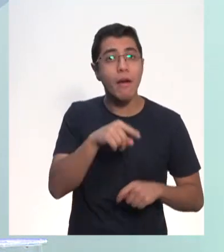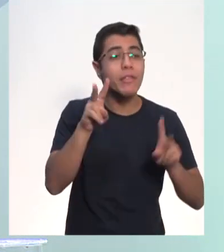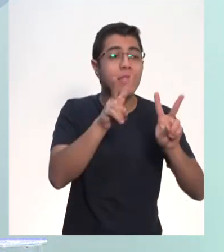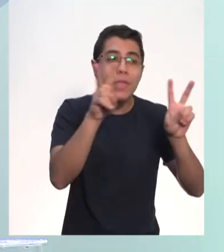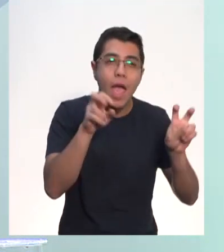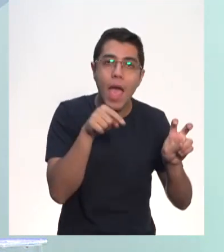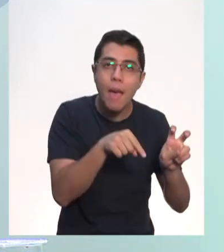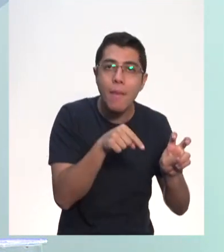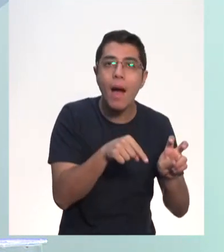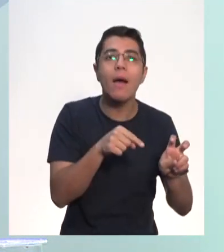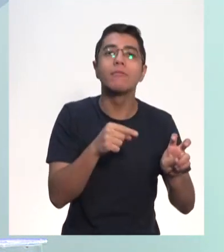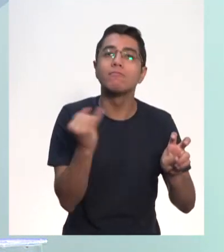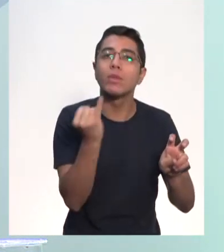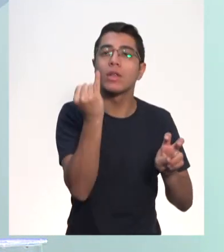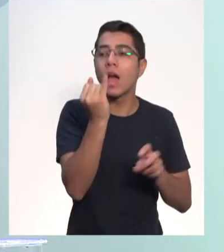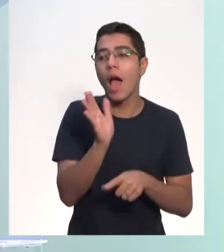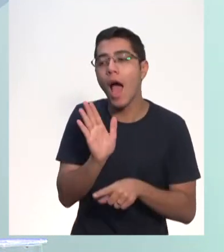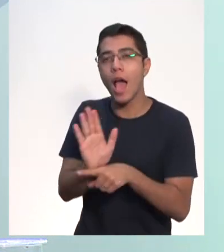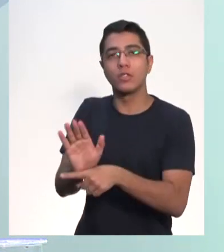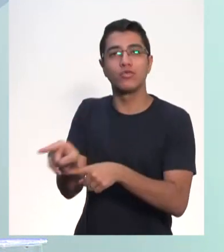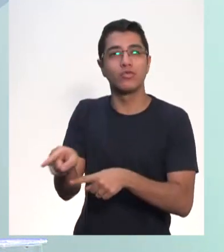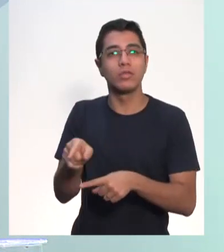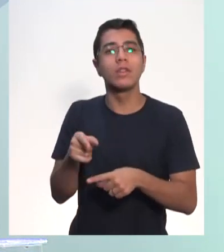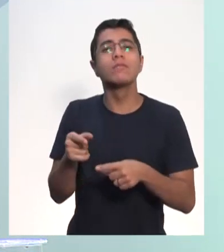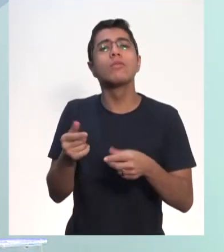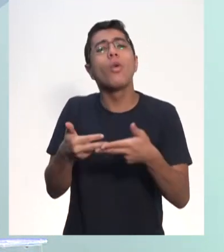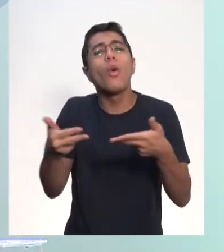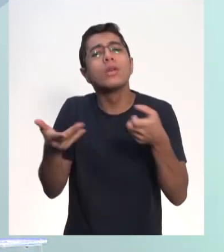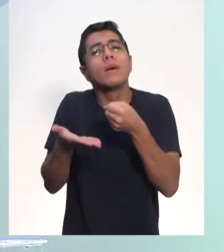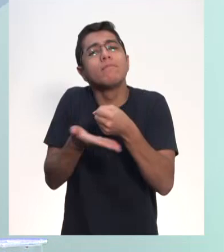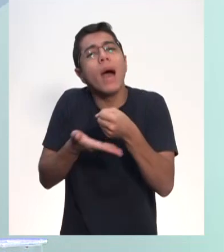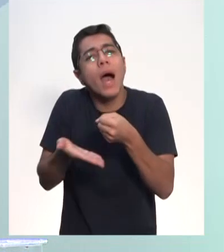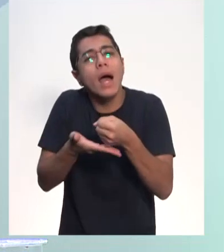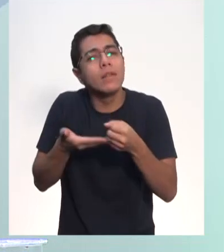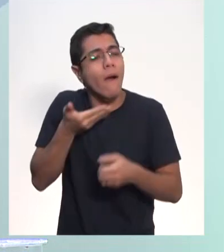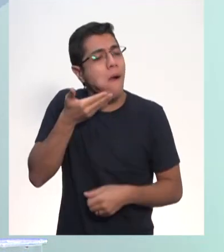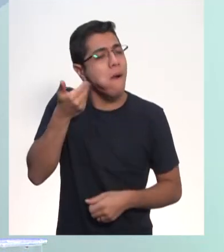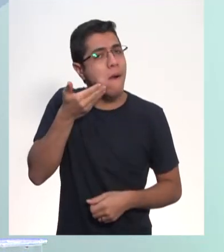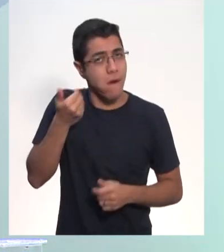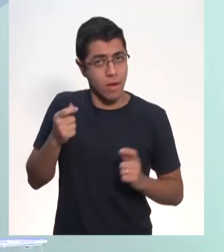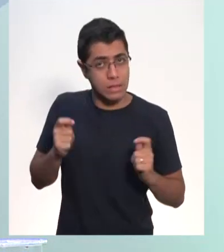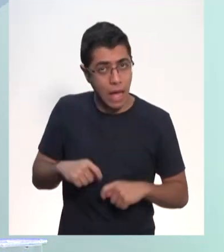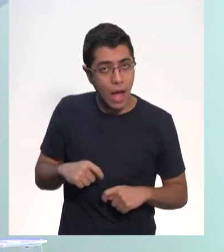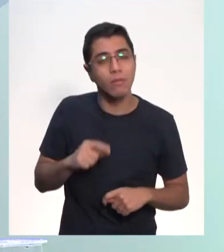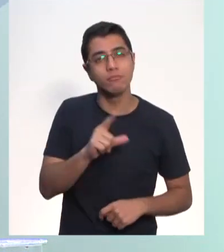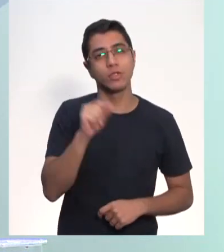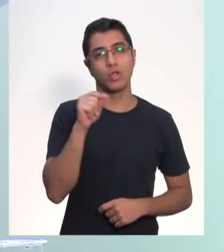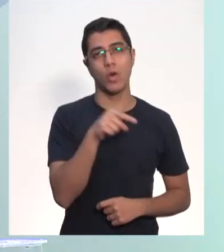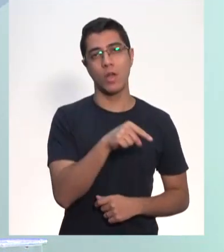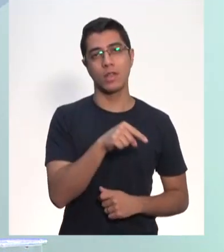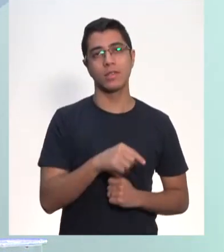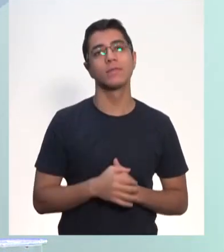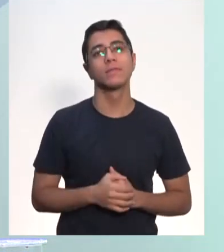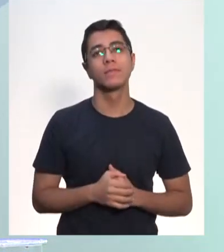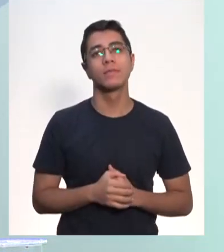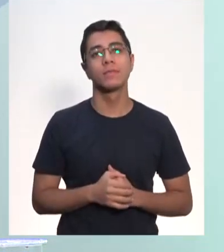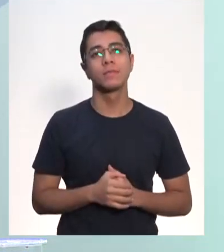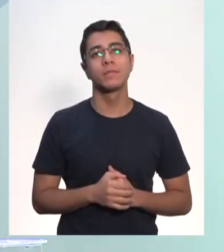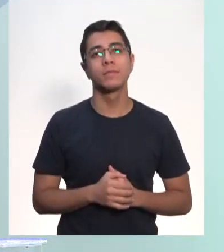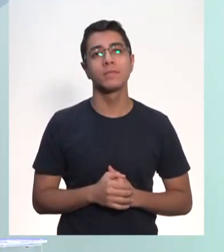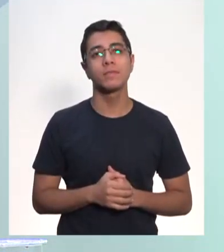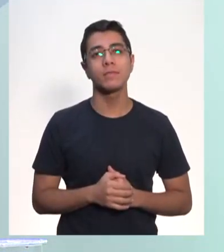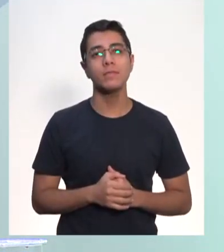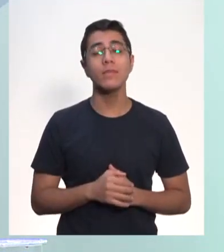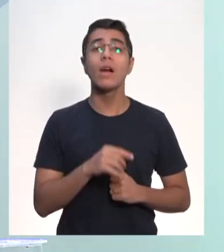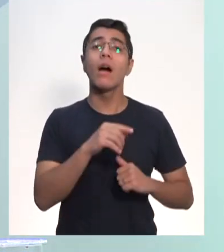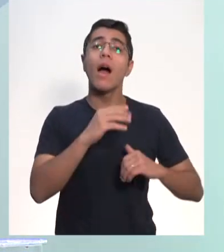para que a gente garanta aprendizagens mínimas. Tá? E aí, como foi feita uma seleção para